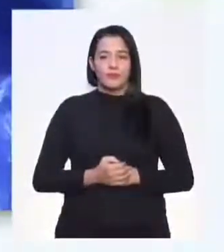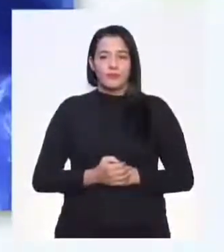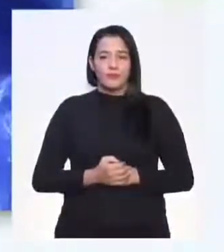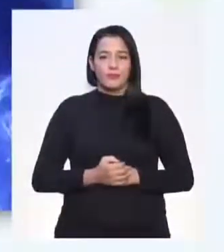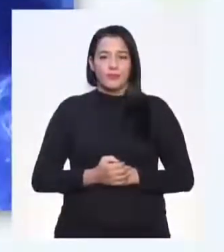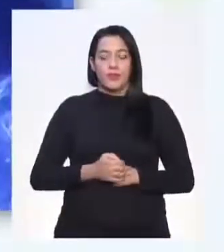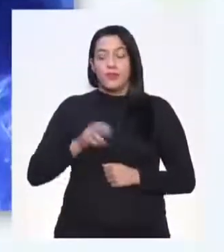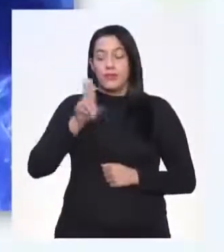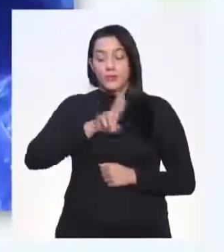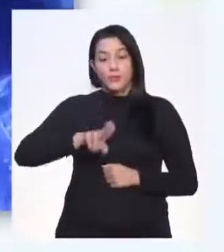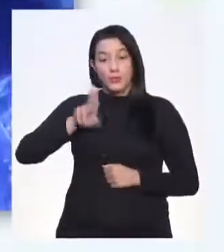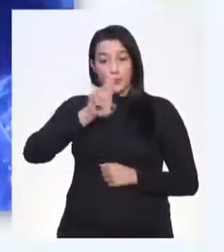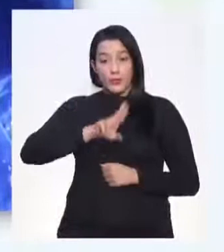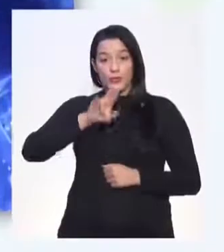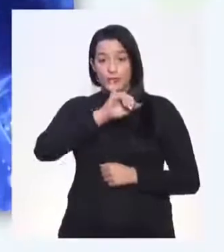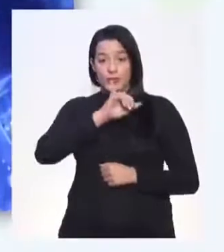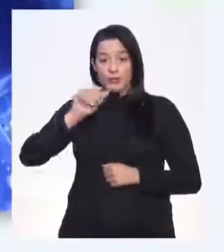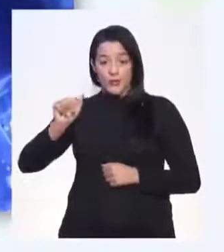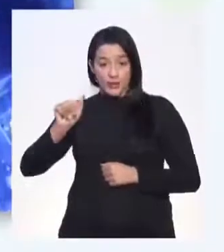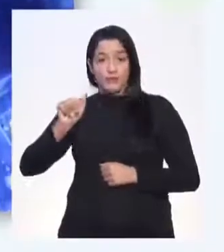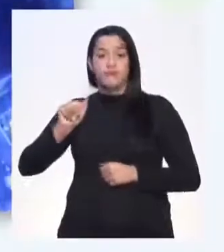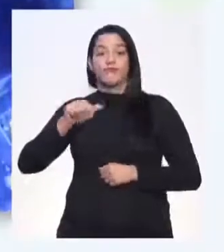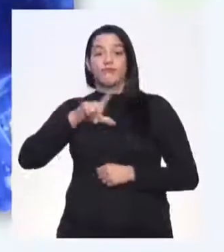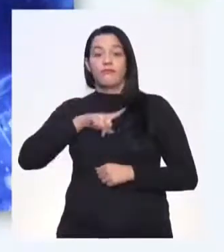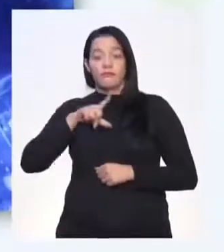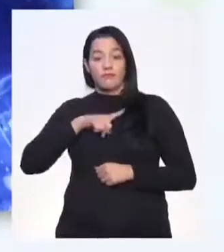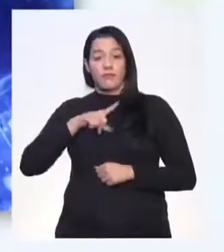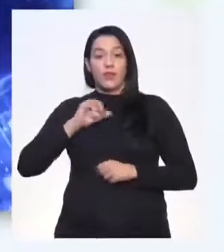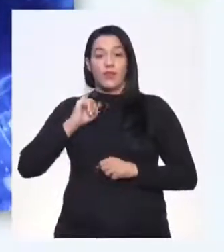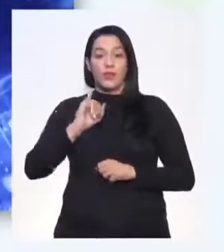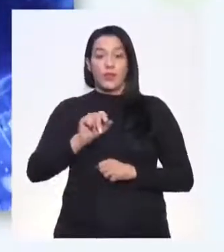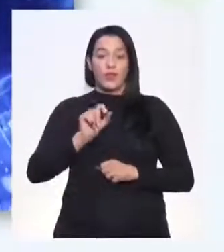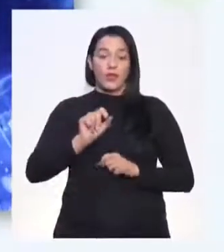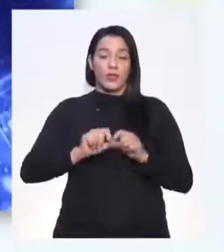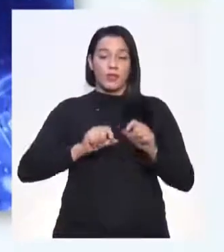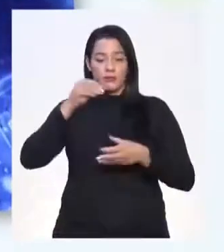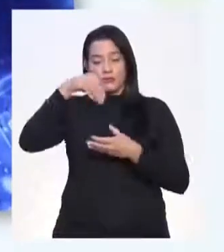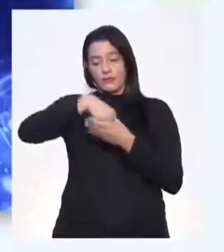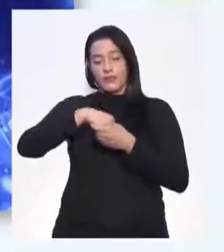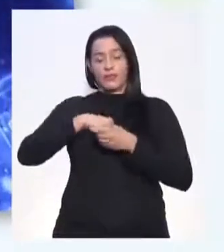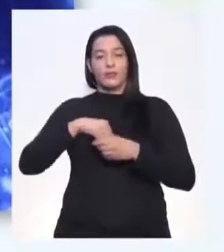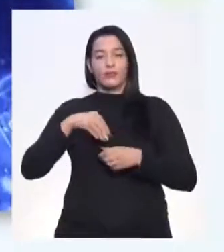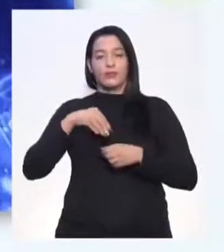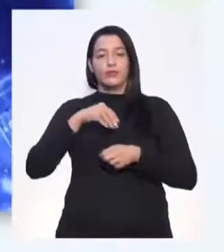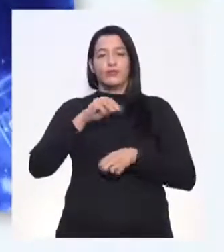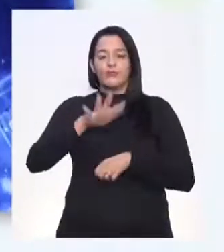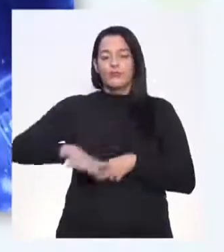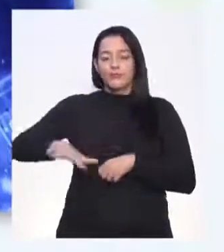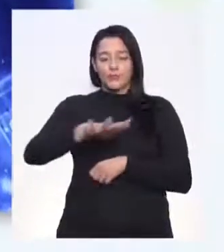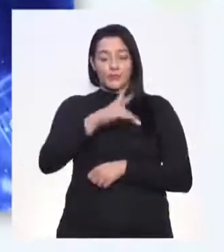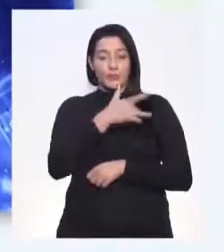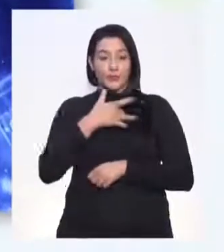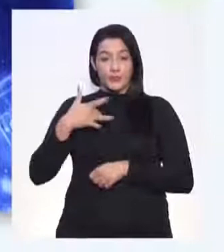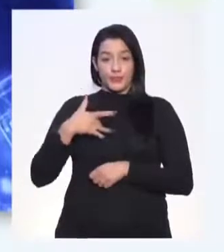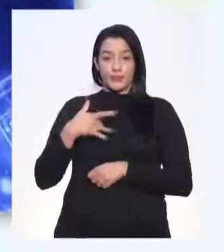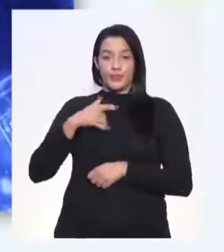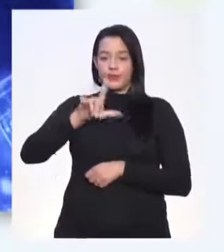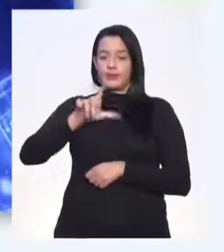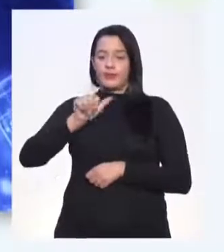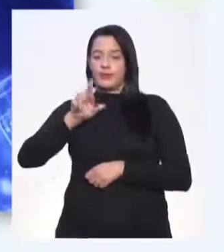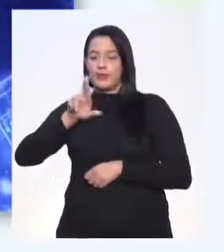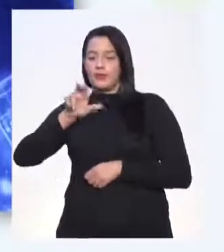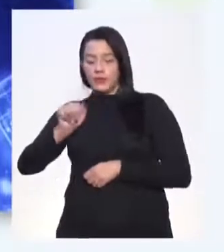O uso da inteligência artificial também se destaca na área da saúde. Laura é um robô que, por exemplo,